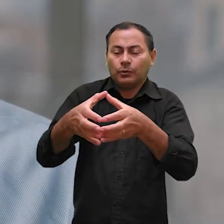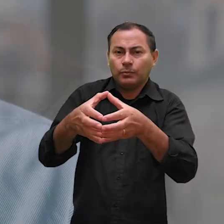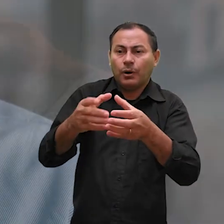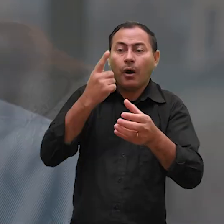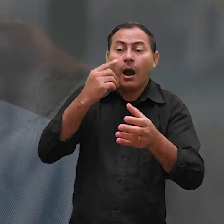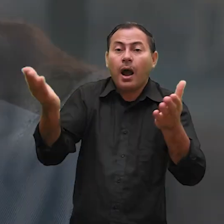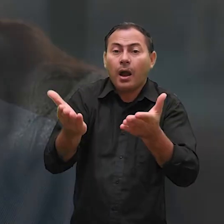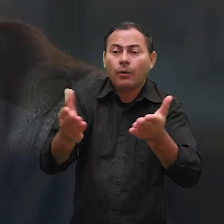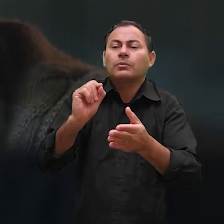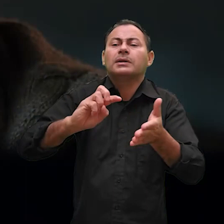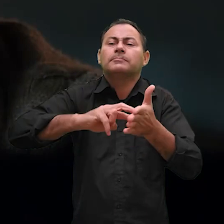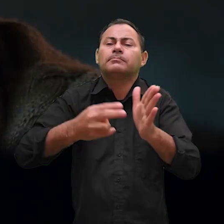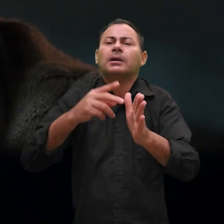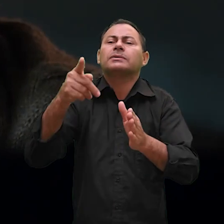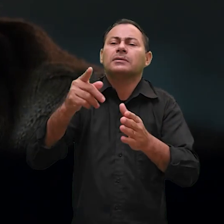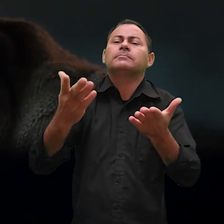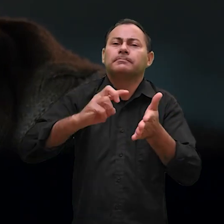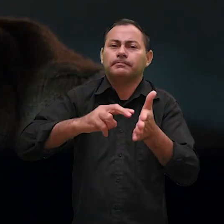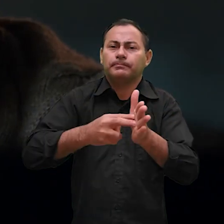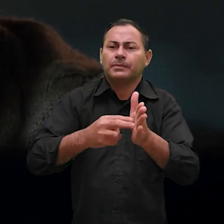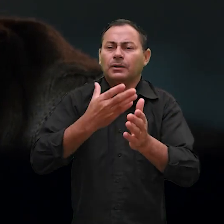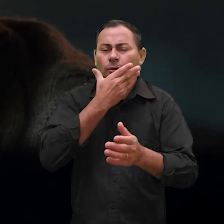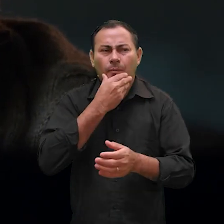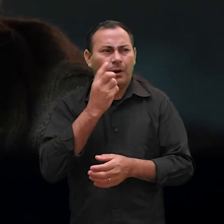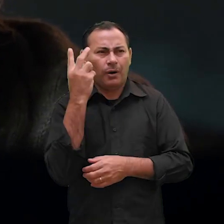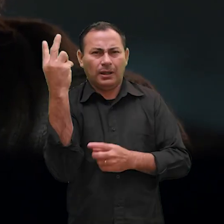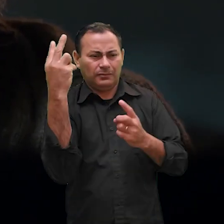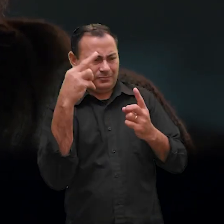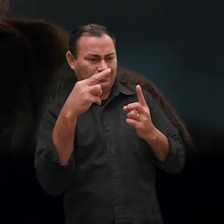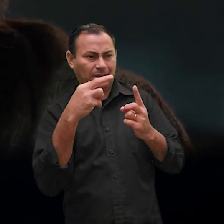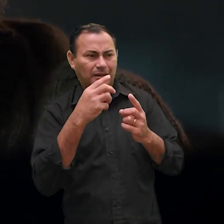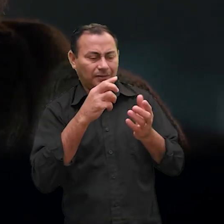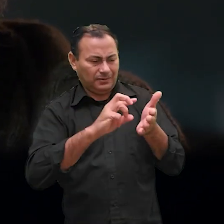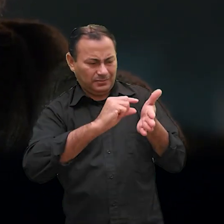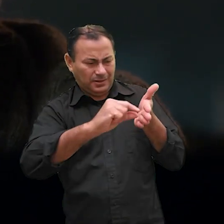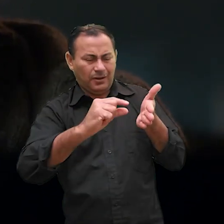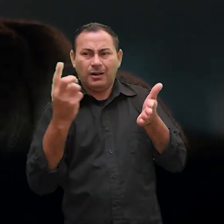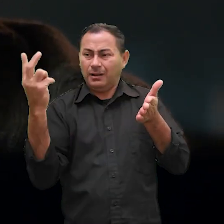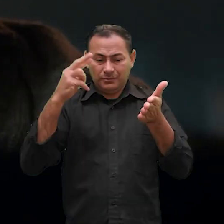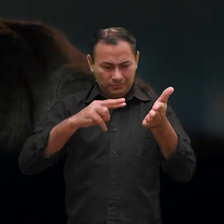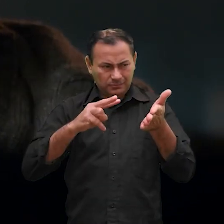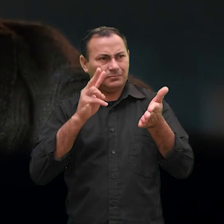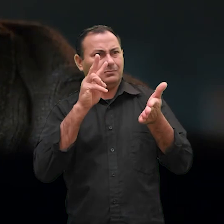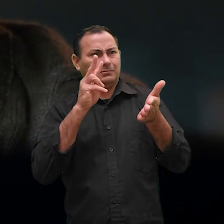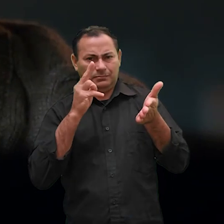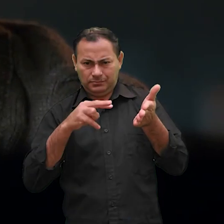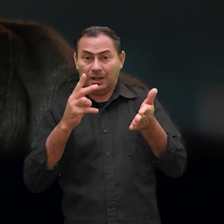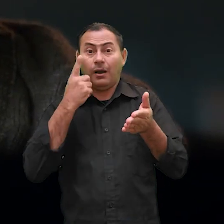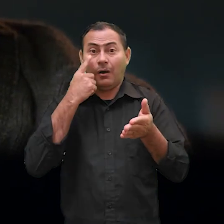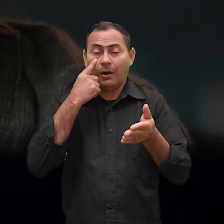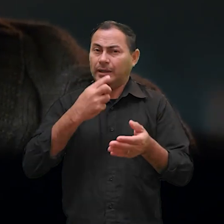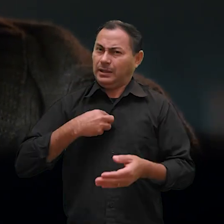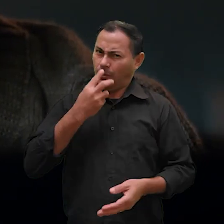dizia para o grupo: agora, o que isso significa? Aquele senhor então olhava para mim e para o verso e depois olhava para mim outra vez e